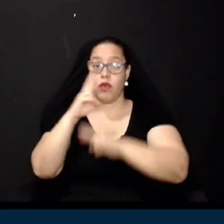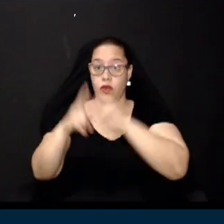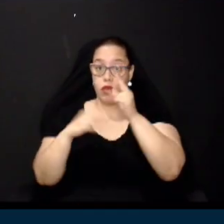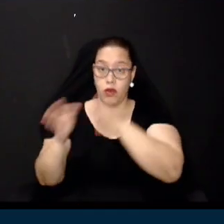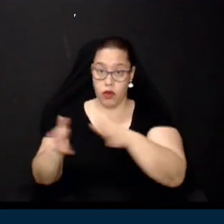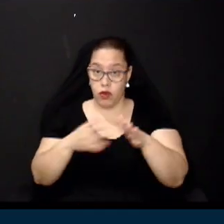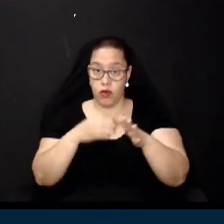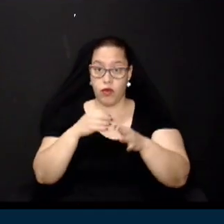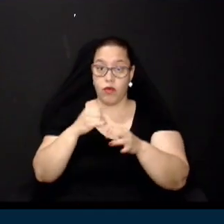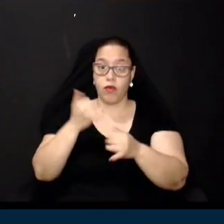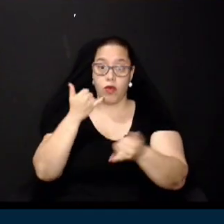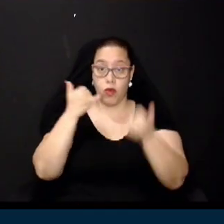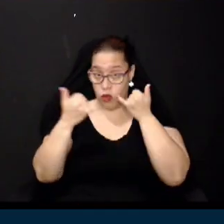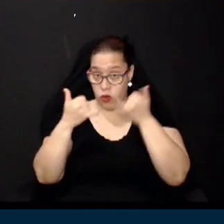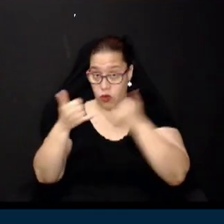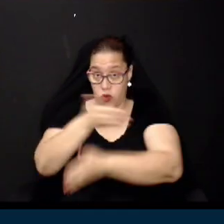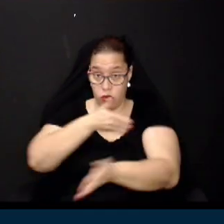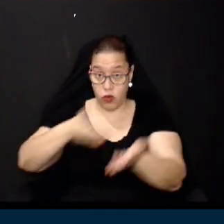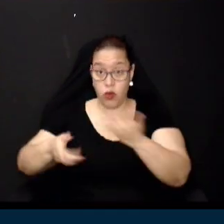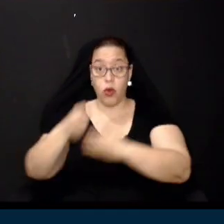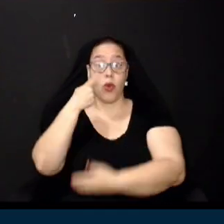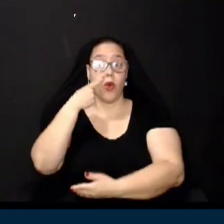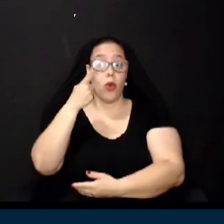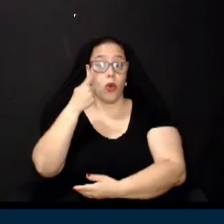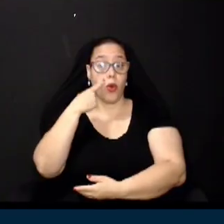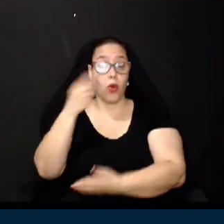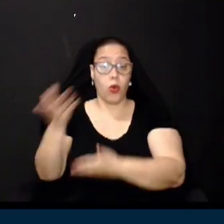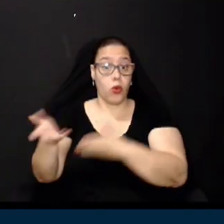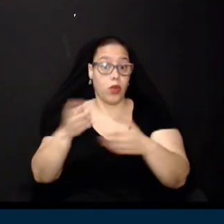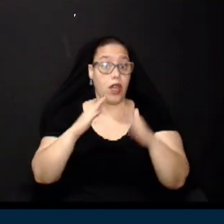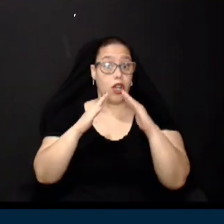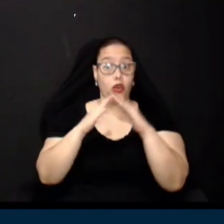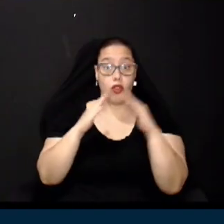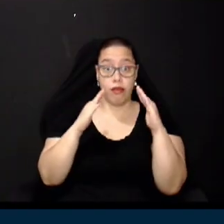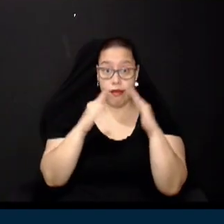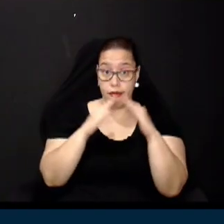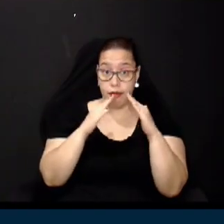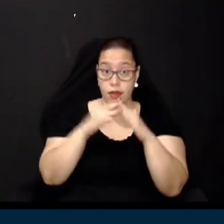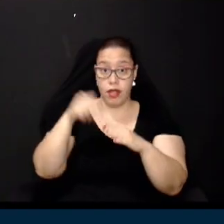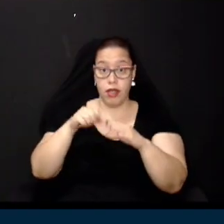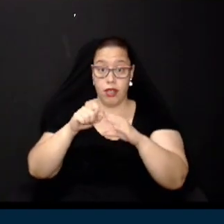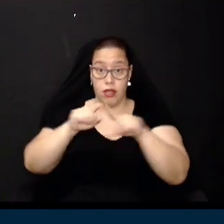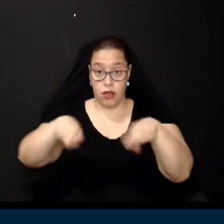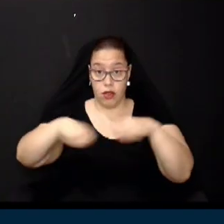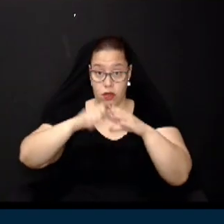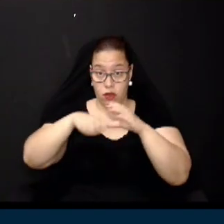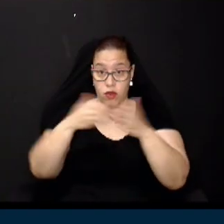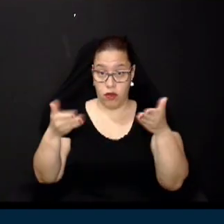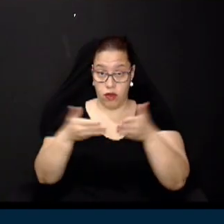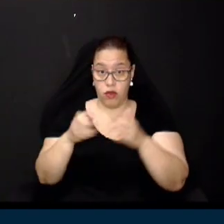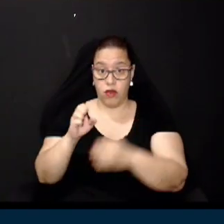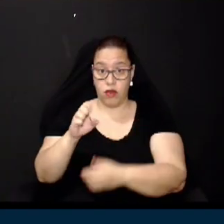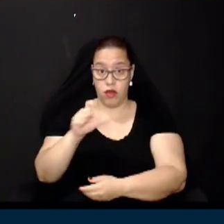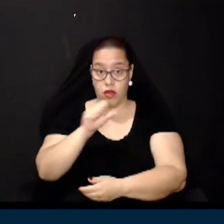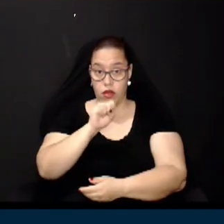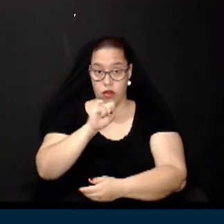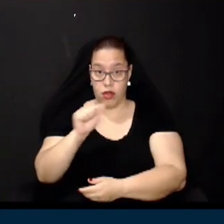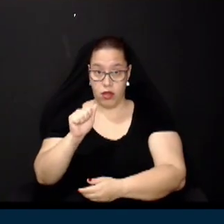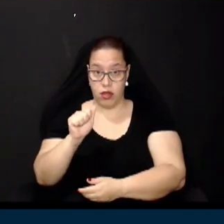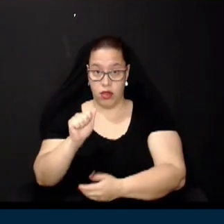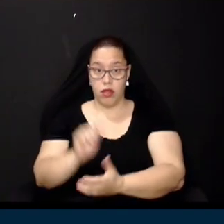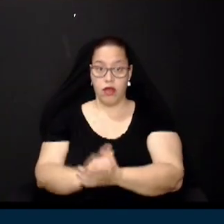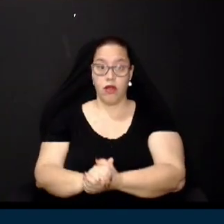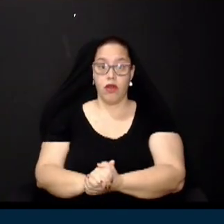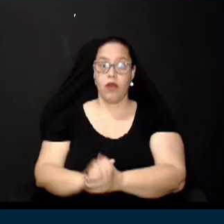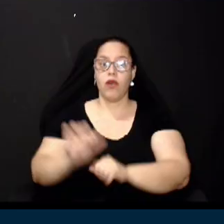está participando com a gente. Vamos ver o que o pessoal traz de casa para a gente aqui no programa de hoje. A Elisa Ramos do Jardim Garcia. A mudança